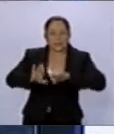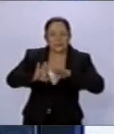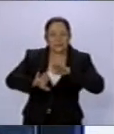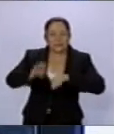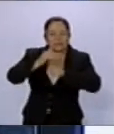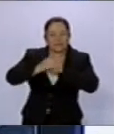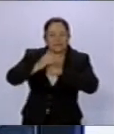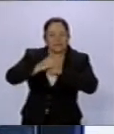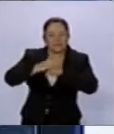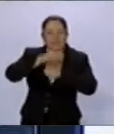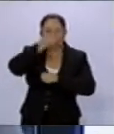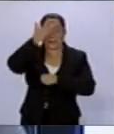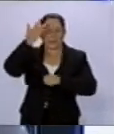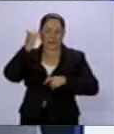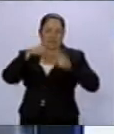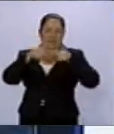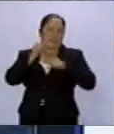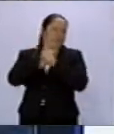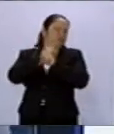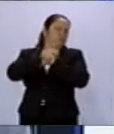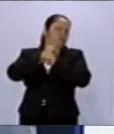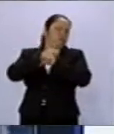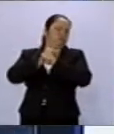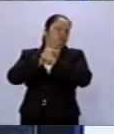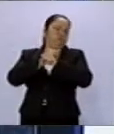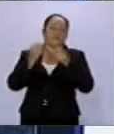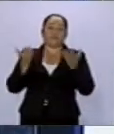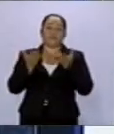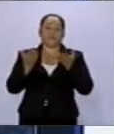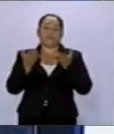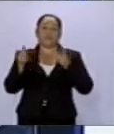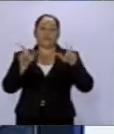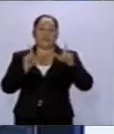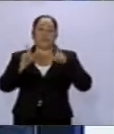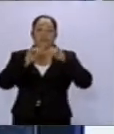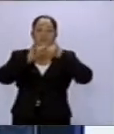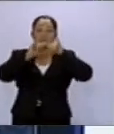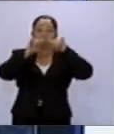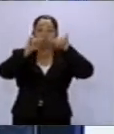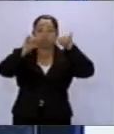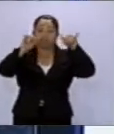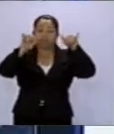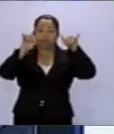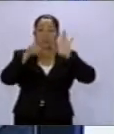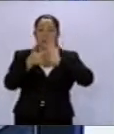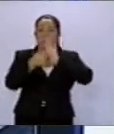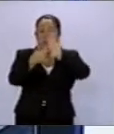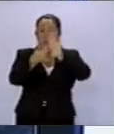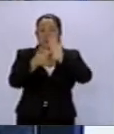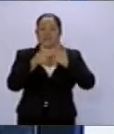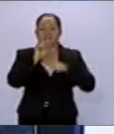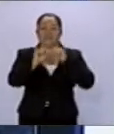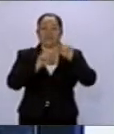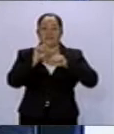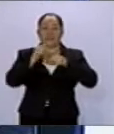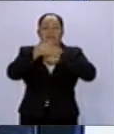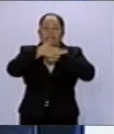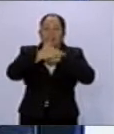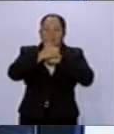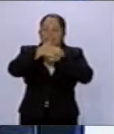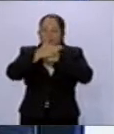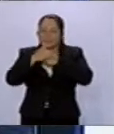há anos e que agora as reportagens e as condições históricas inclusive reportadas pela imprensa mostram o carinho